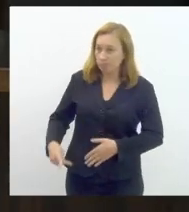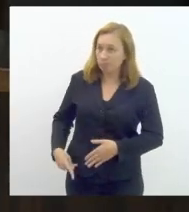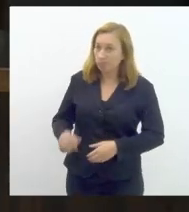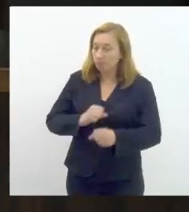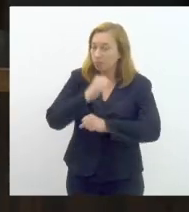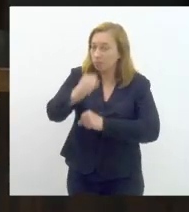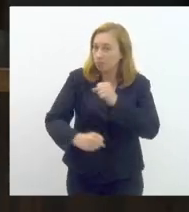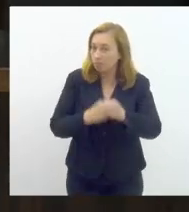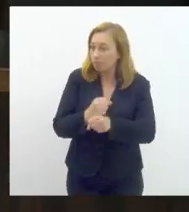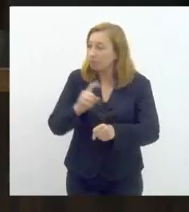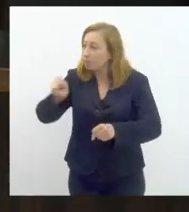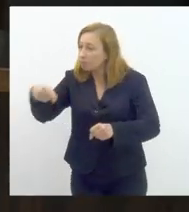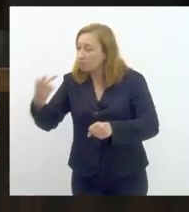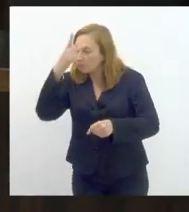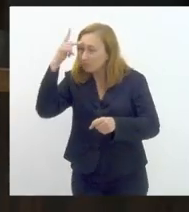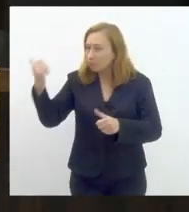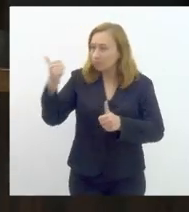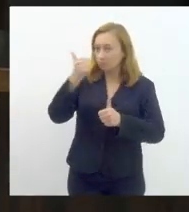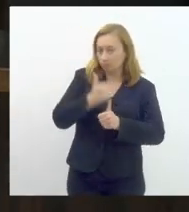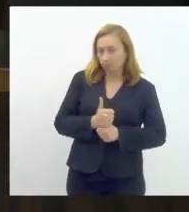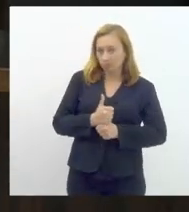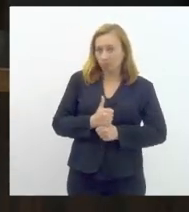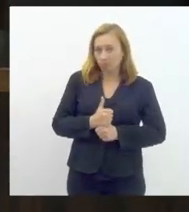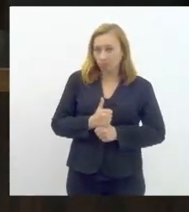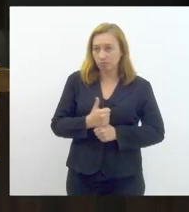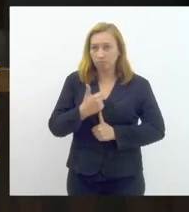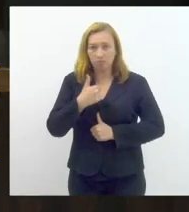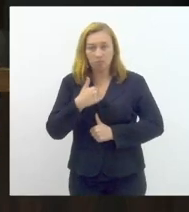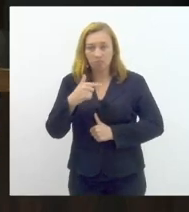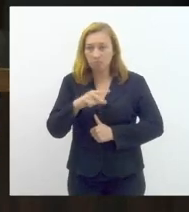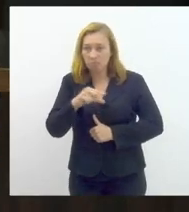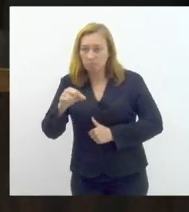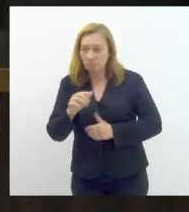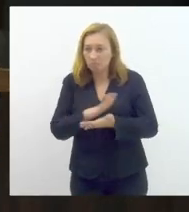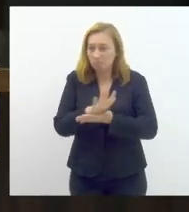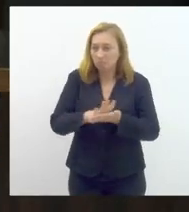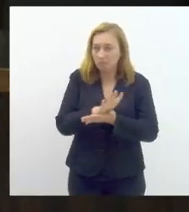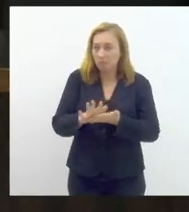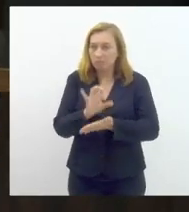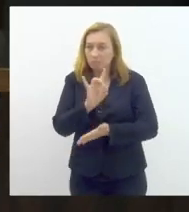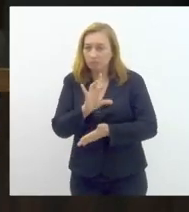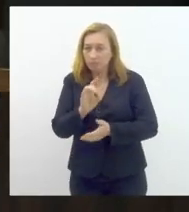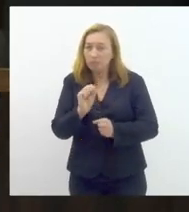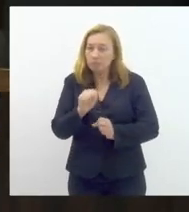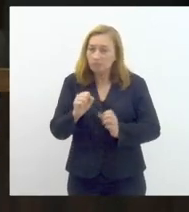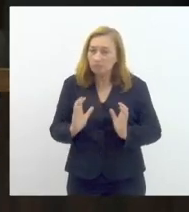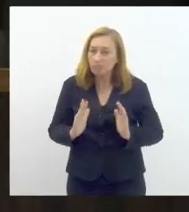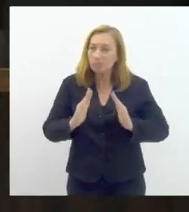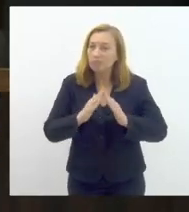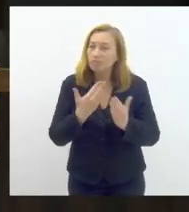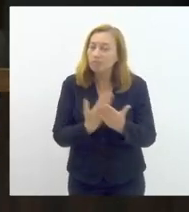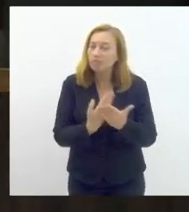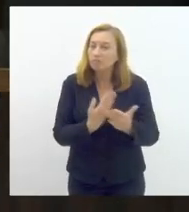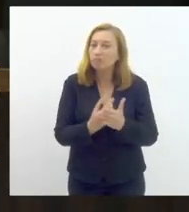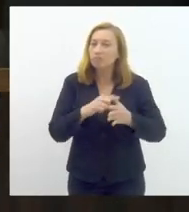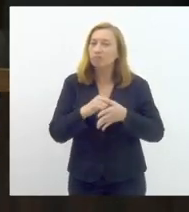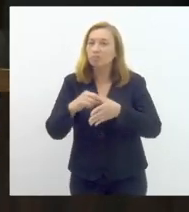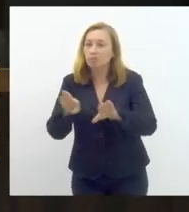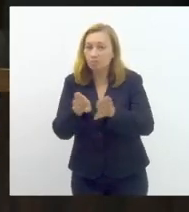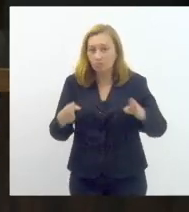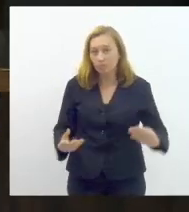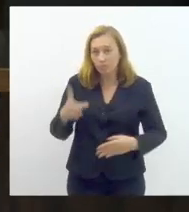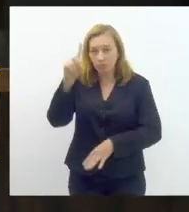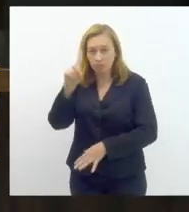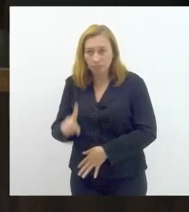que vem, outro vai ocupar essa cadeira. Eu não decido nada sozinho, a gente decide no colégio de líderes, com a mesa diretora.